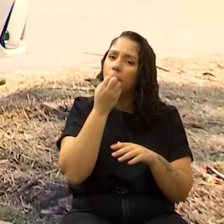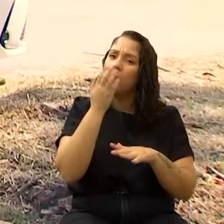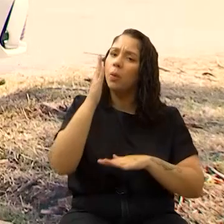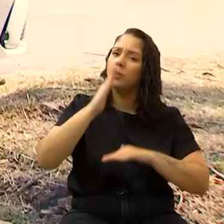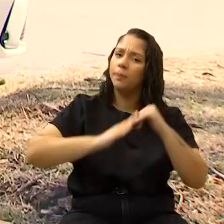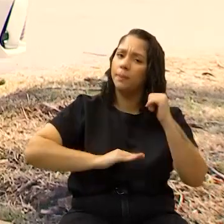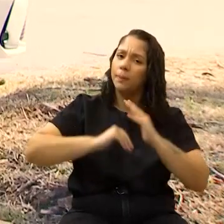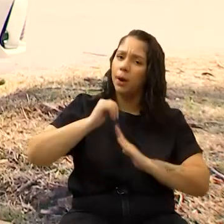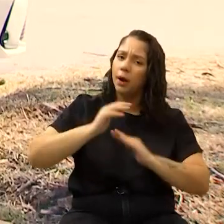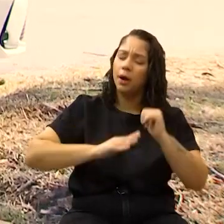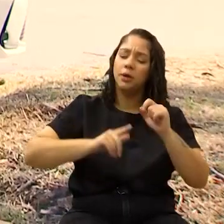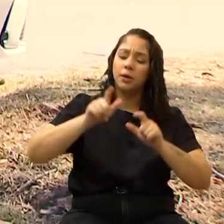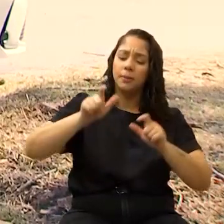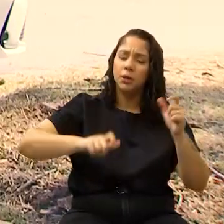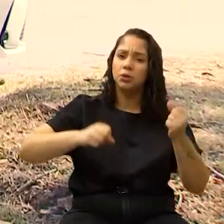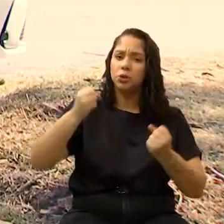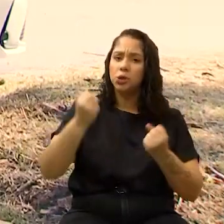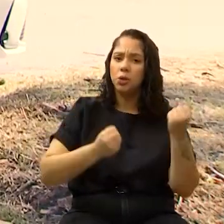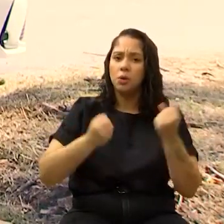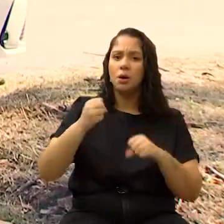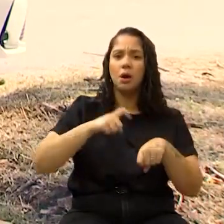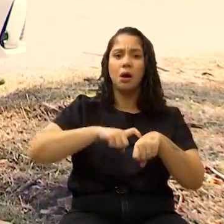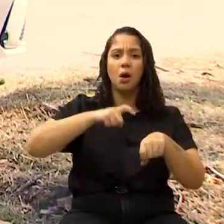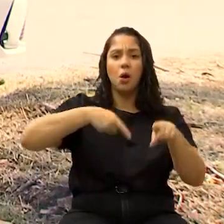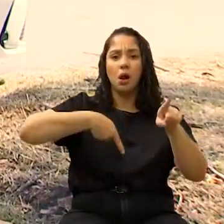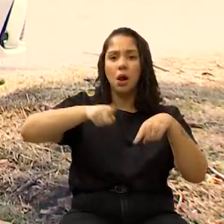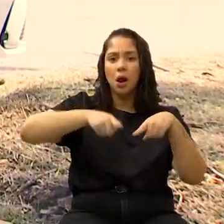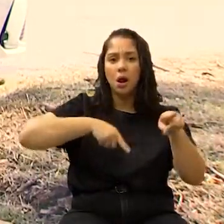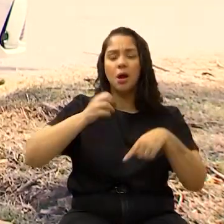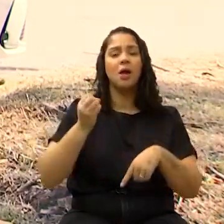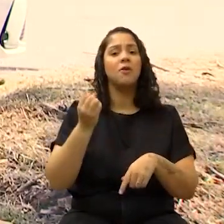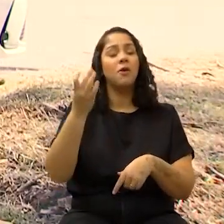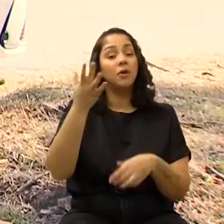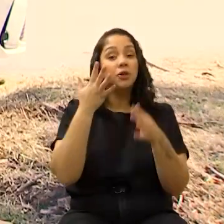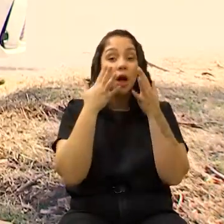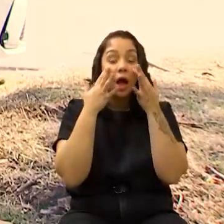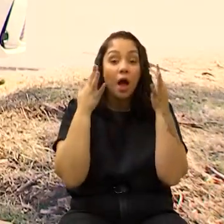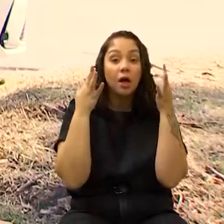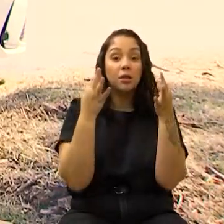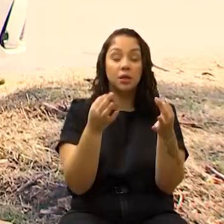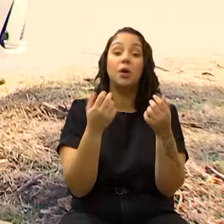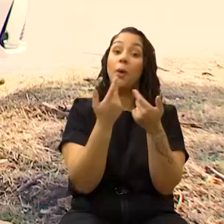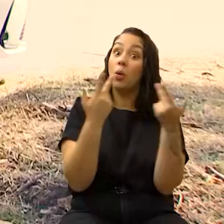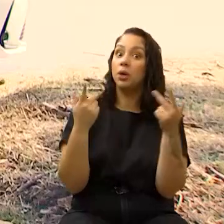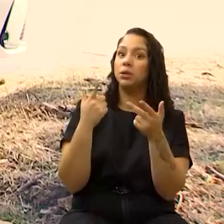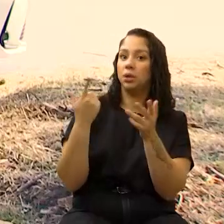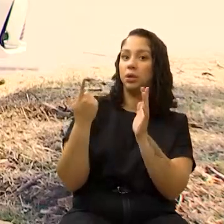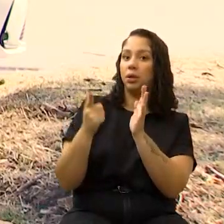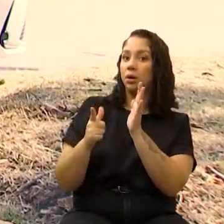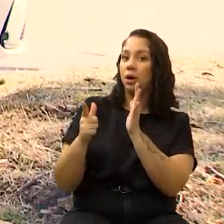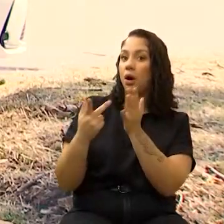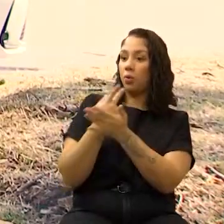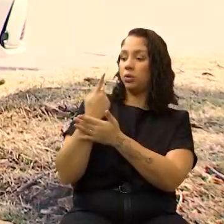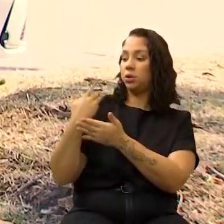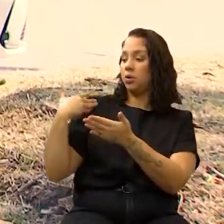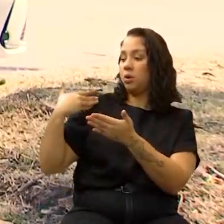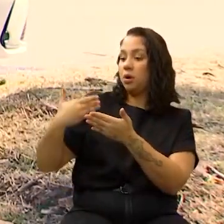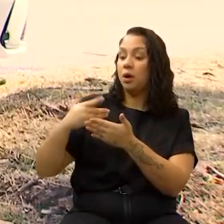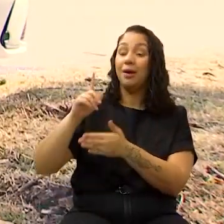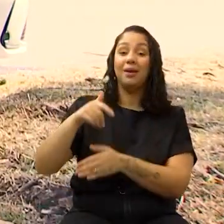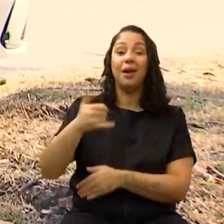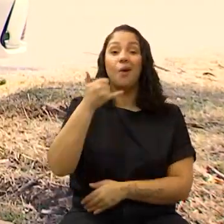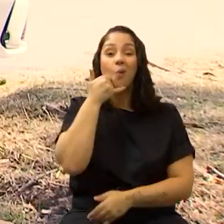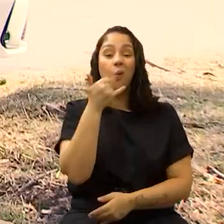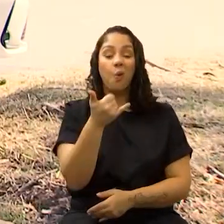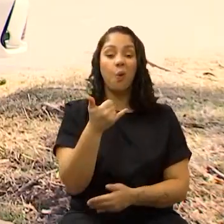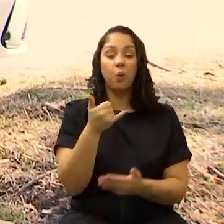boas práticas, né, que o condutor ele deve adotar na rodovia, como a atenção, uma coisa aí bem recente que aumentou, que é o